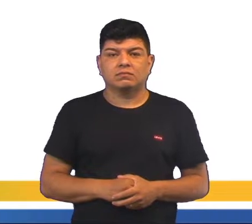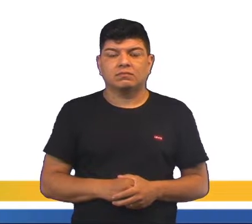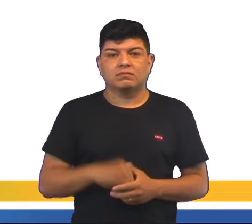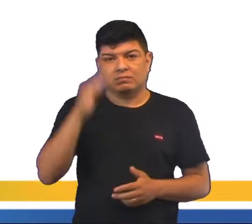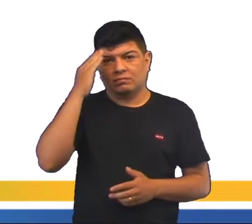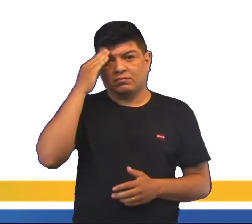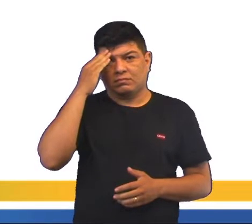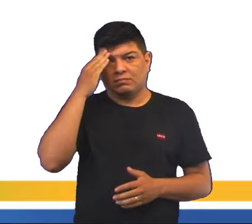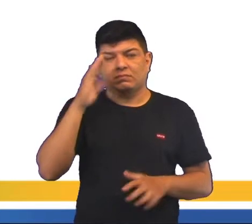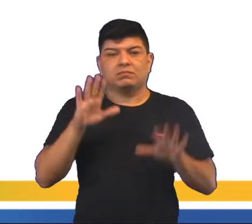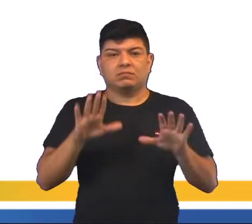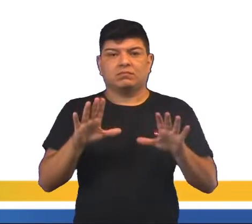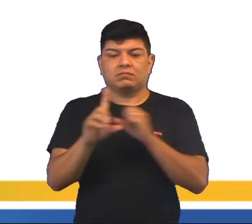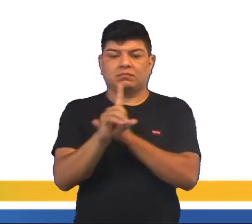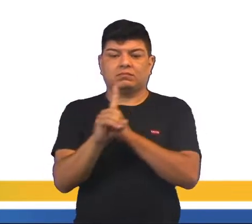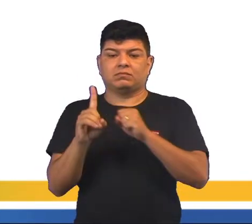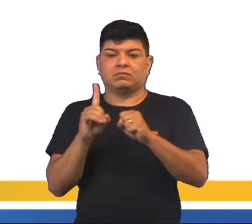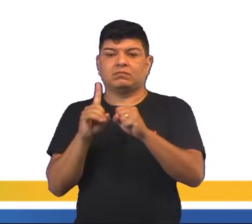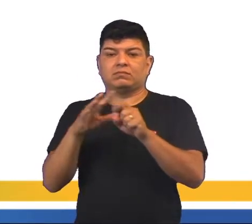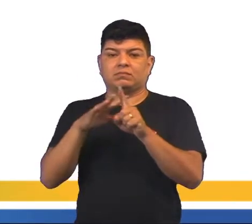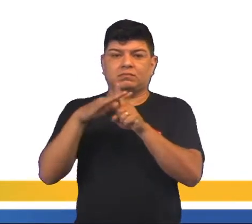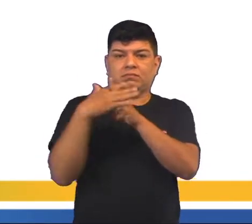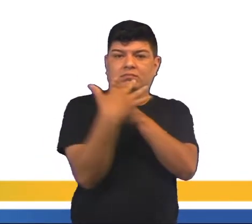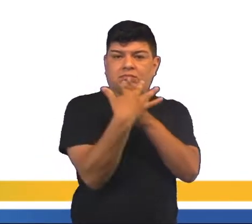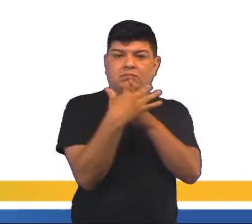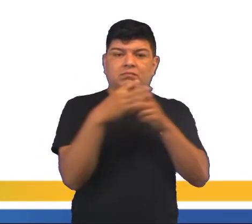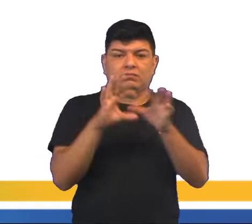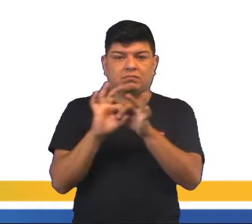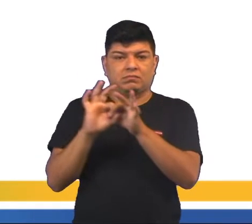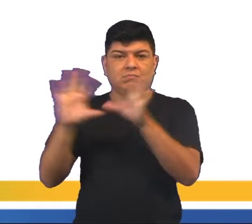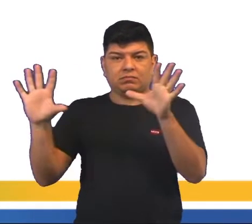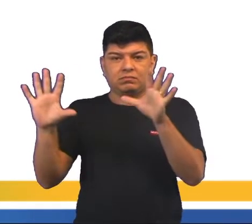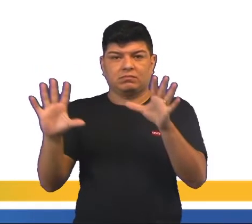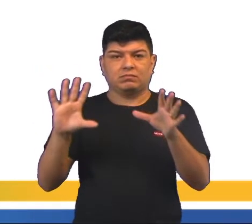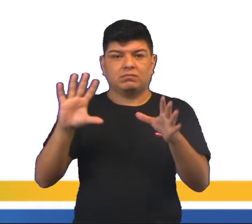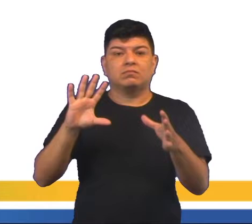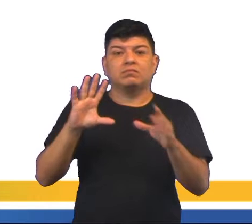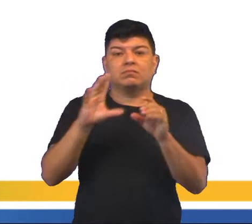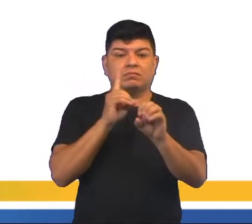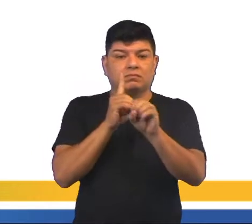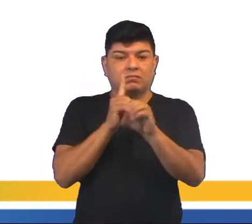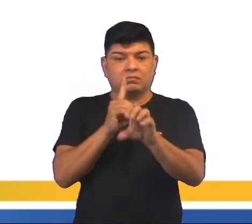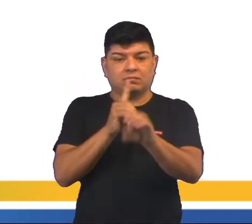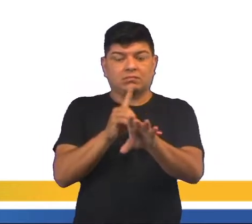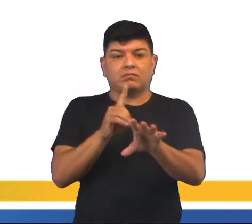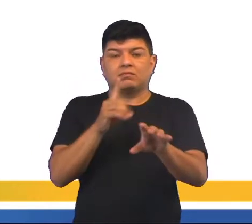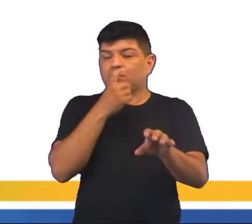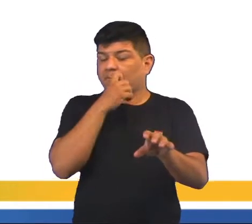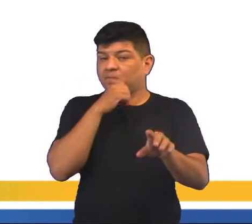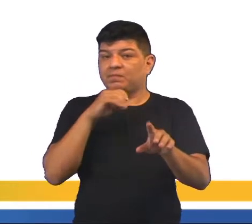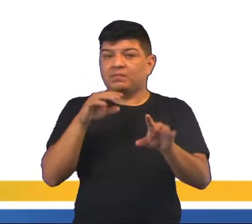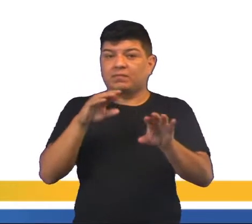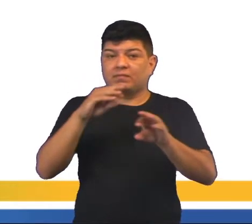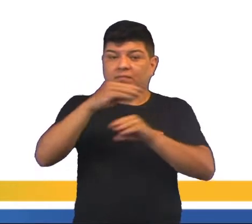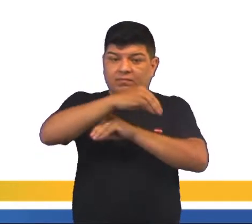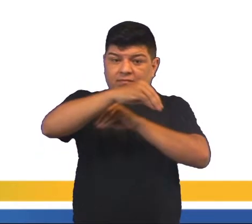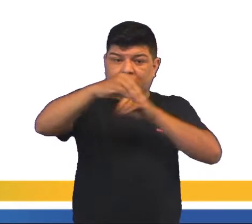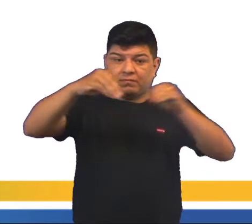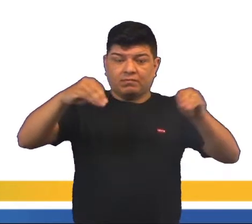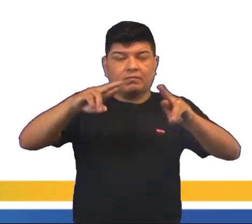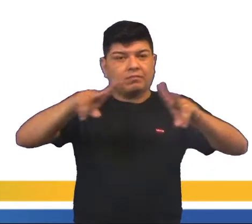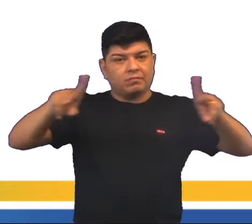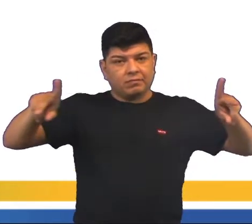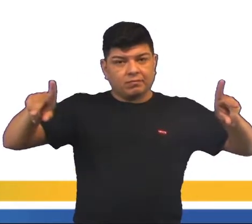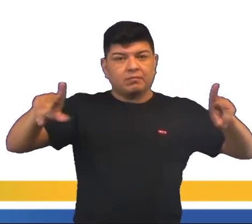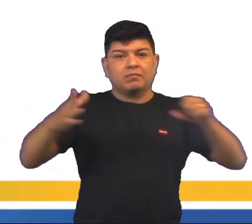Vamos entender o embate entre o socialismo e o liberalismo. Enquanto doutrina econômica, o socialismo é o oposto do